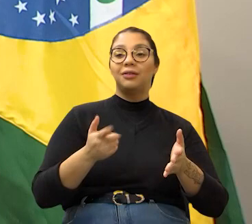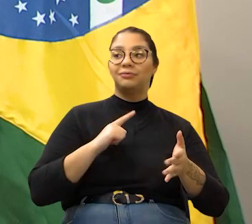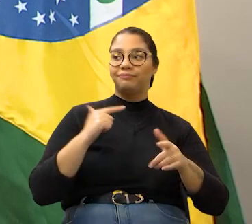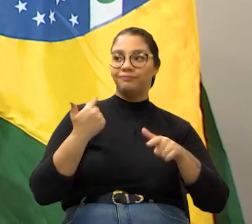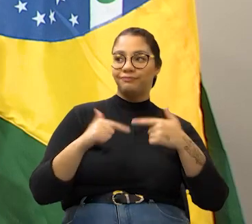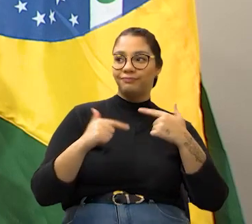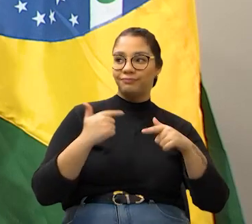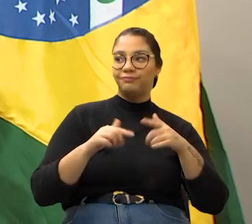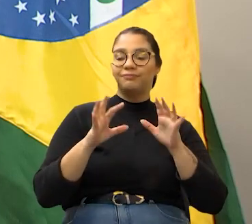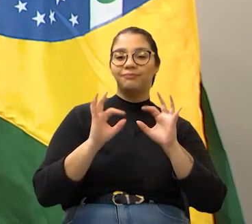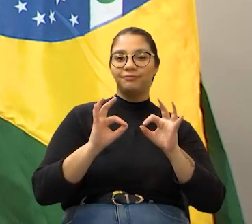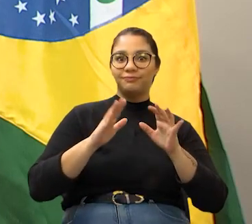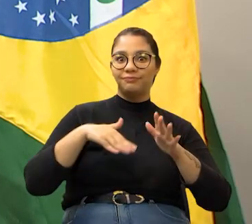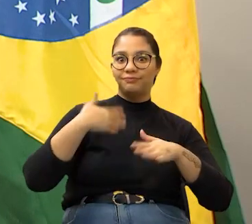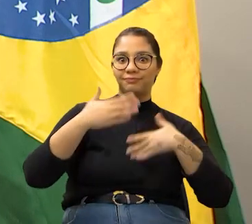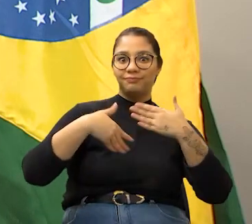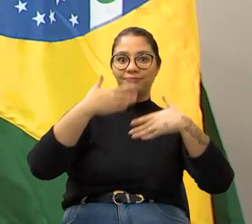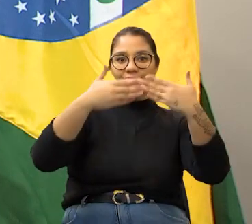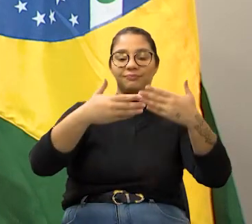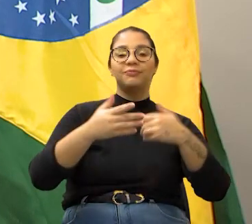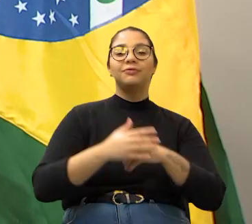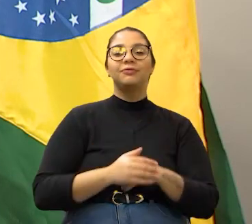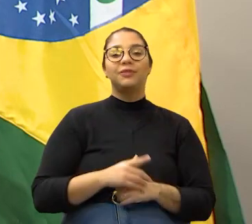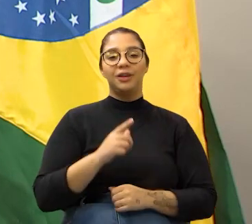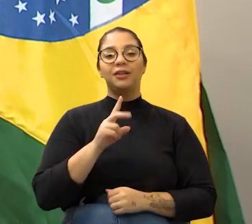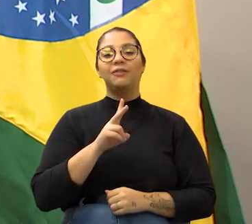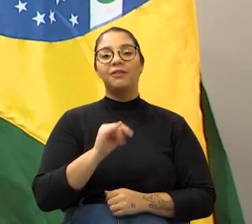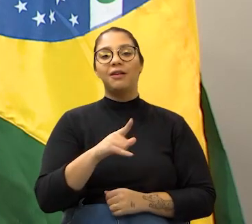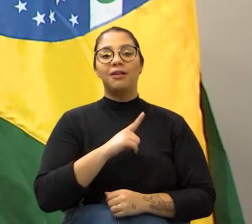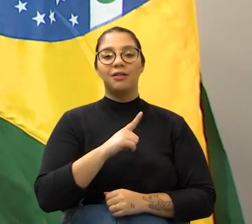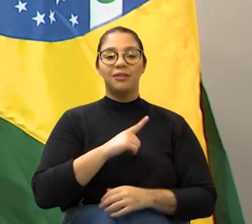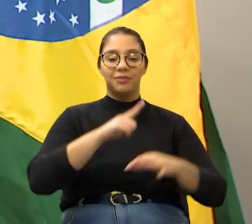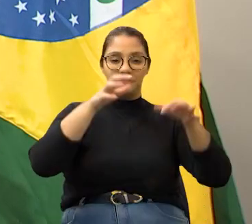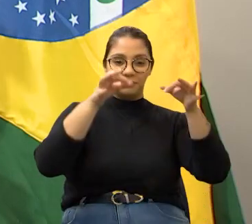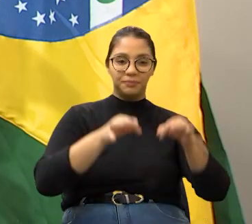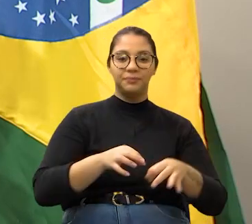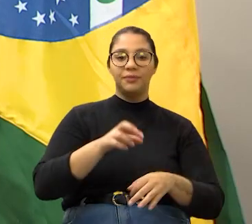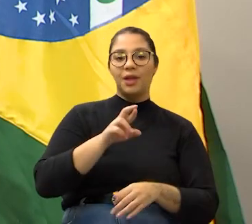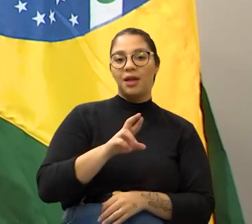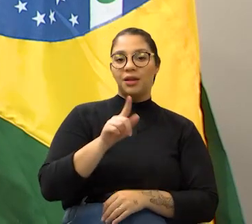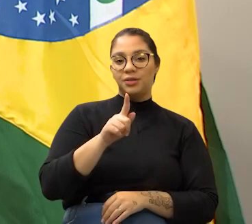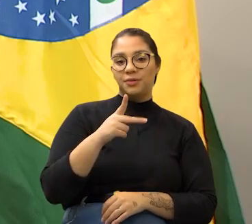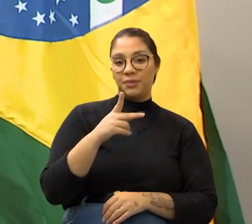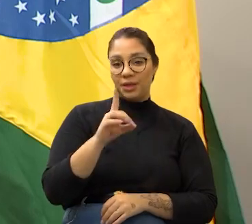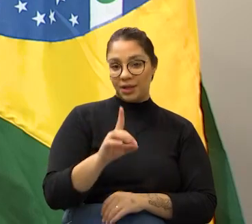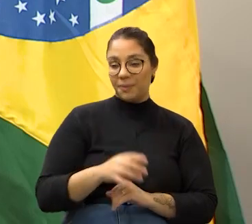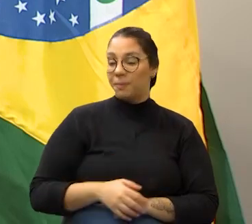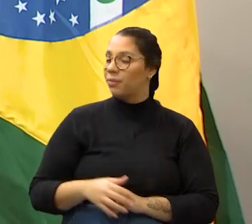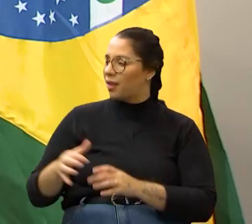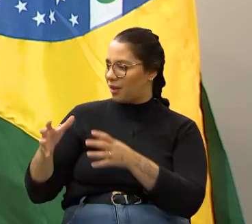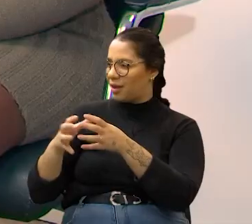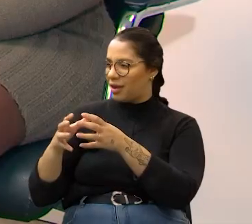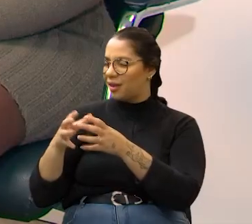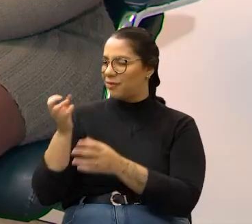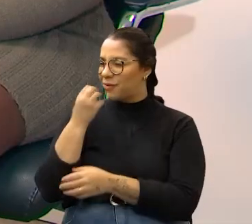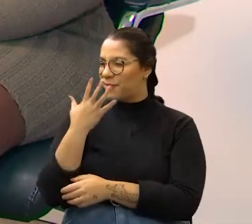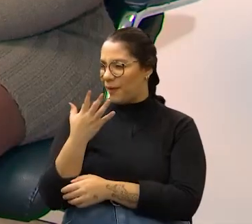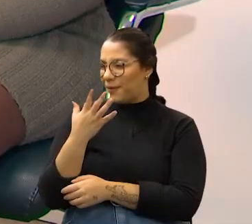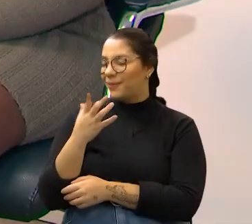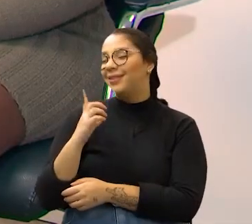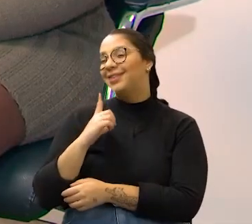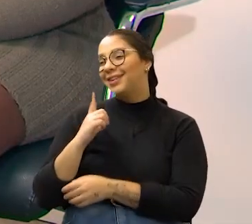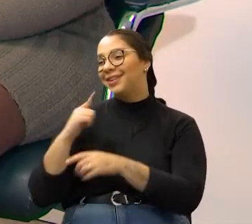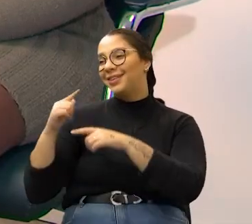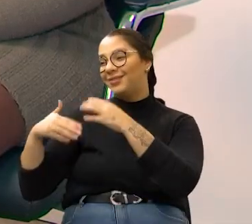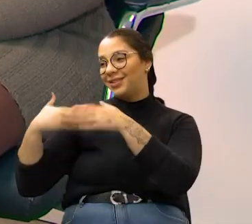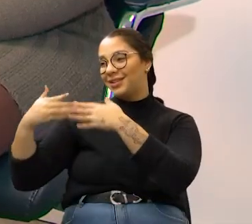já está com um trabalho assim, bastante avançado. Em breve a gente vai estar cumprindo integralmente a LGPD. Falar em equipe